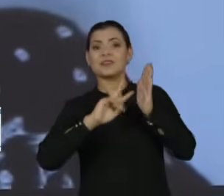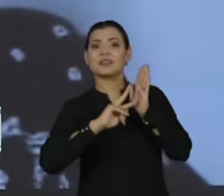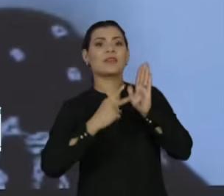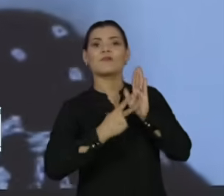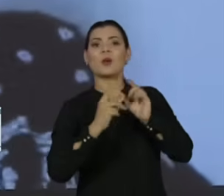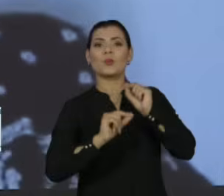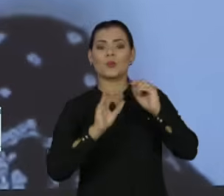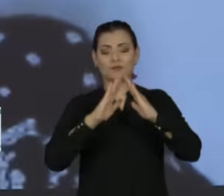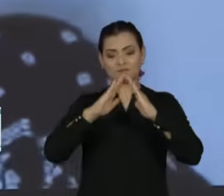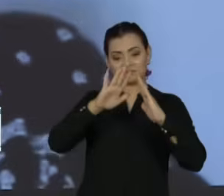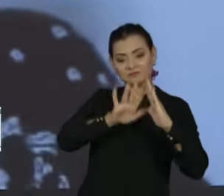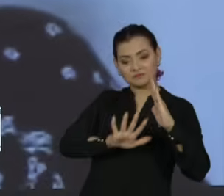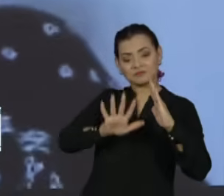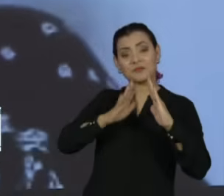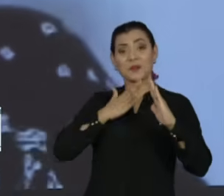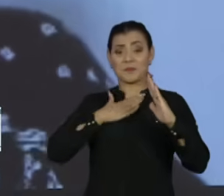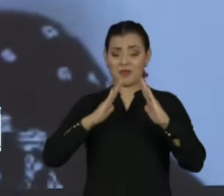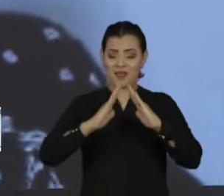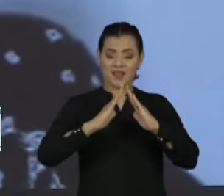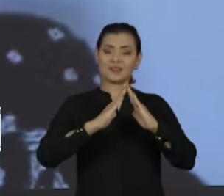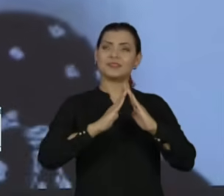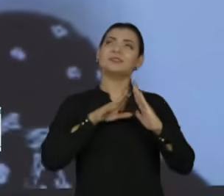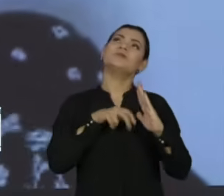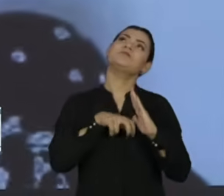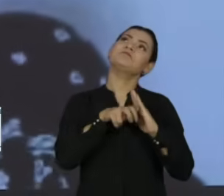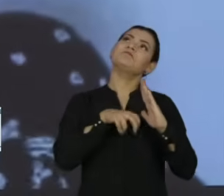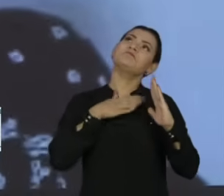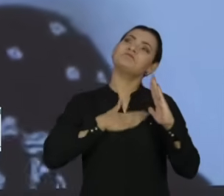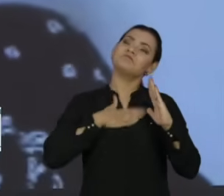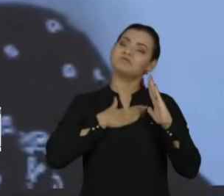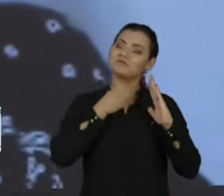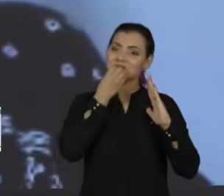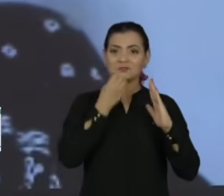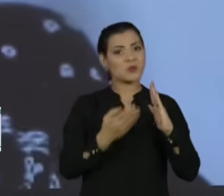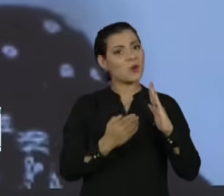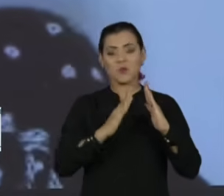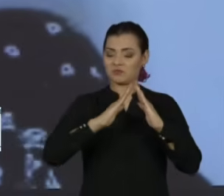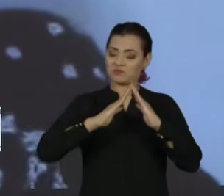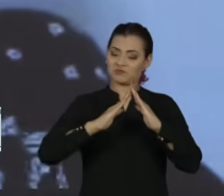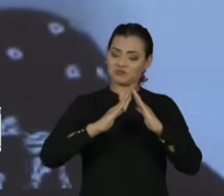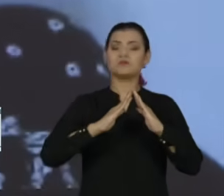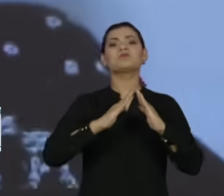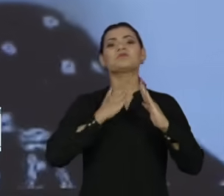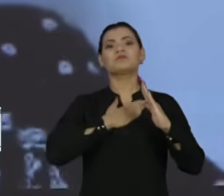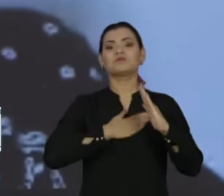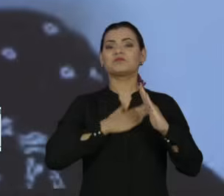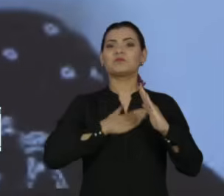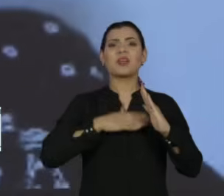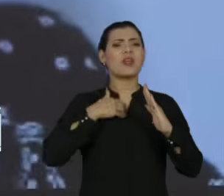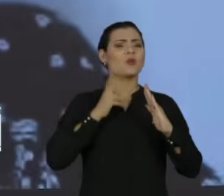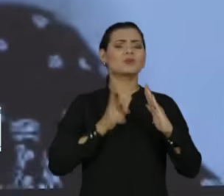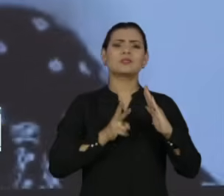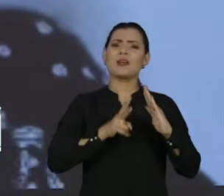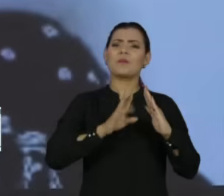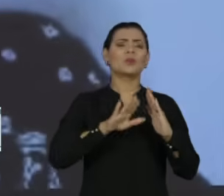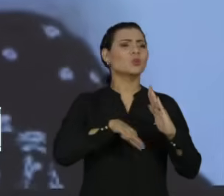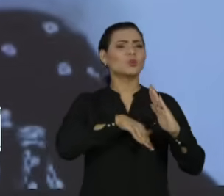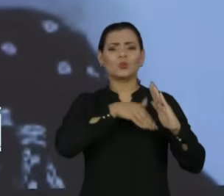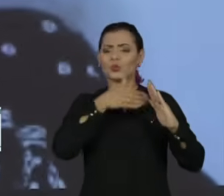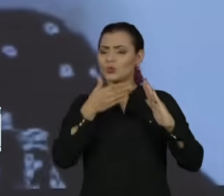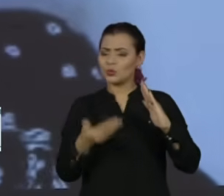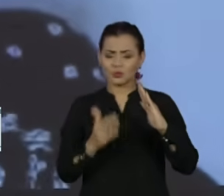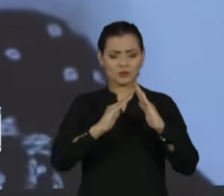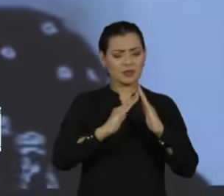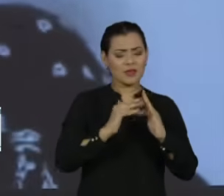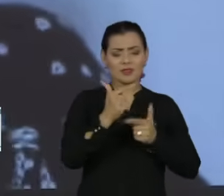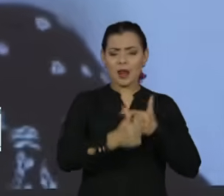eu fico na minha casa o máximo tempo possível, eu faço meus artesanatos, eu faço meus